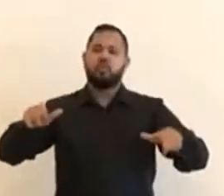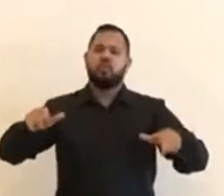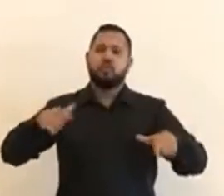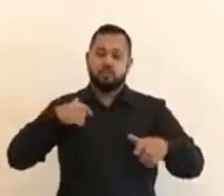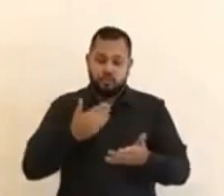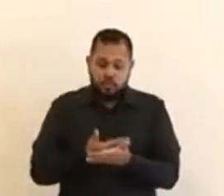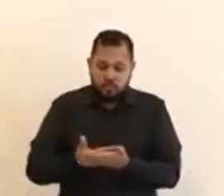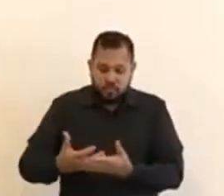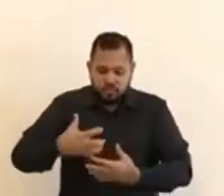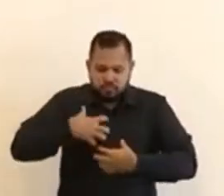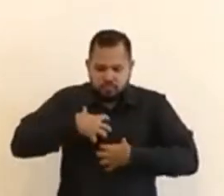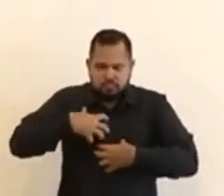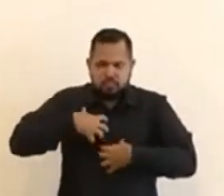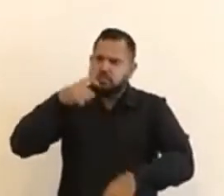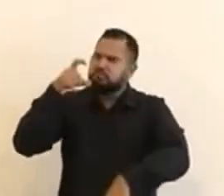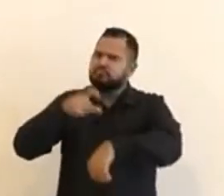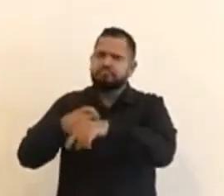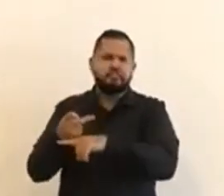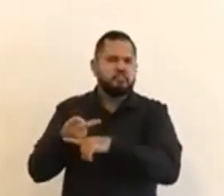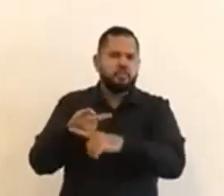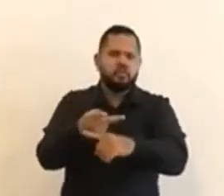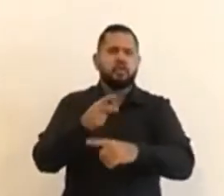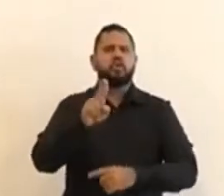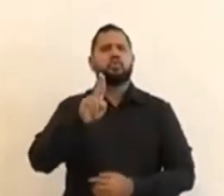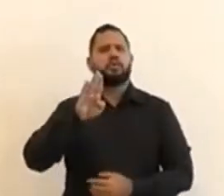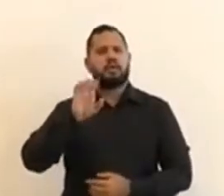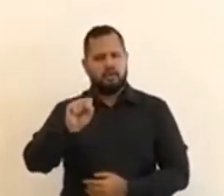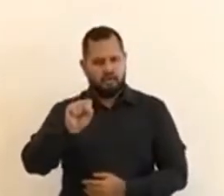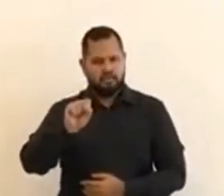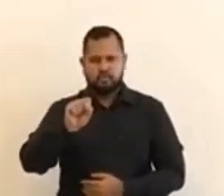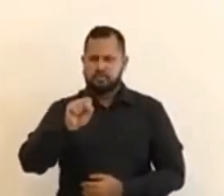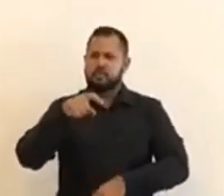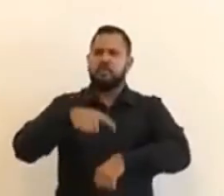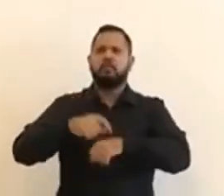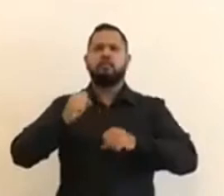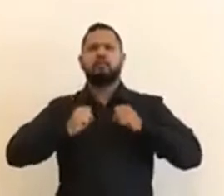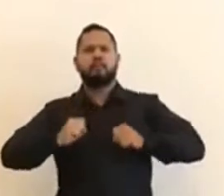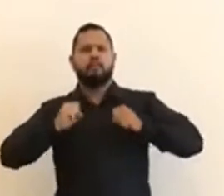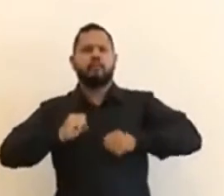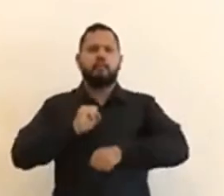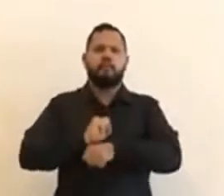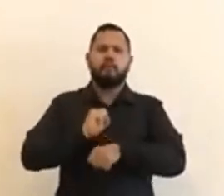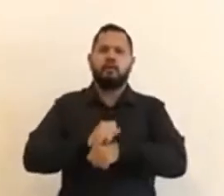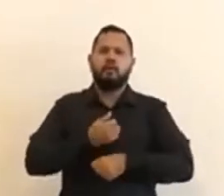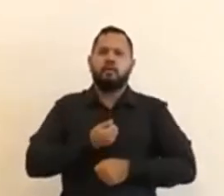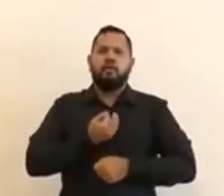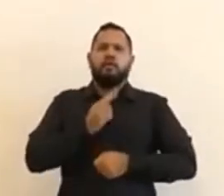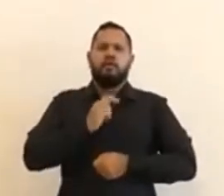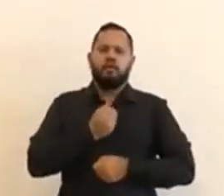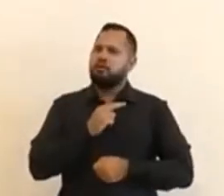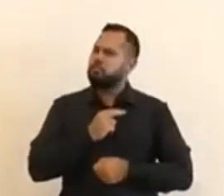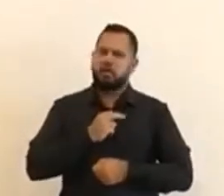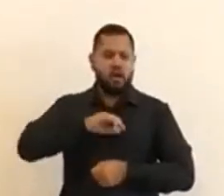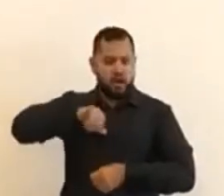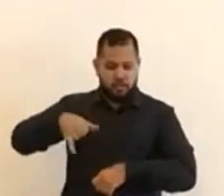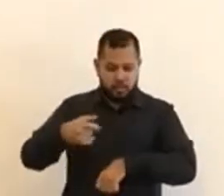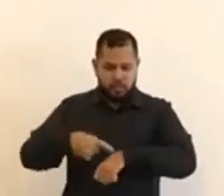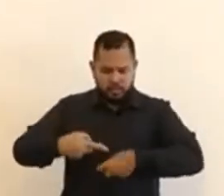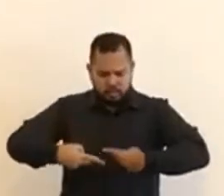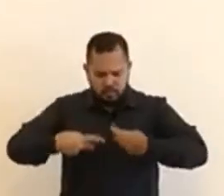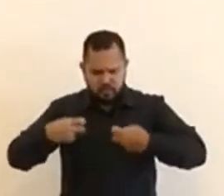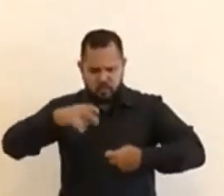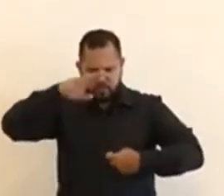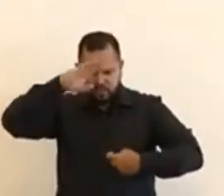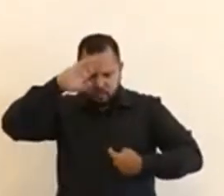primeiros sintomas, procure uma unidade básica de saúde. Não espere sentir falta de ar. Nos primeiros